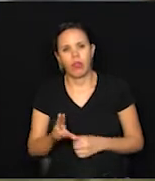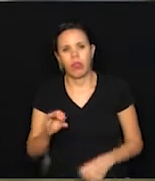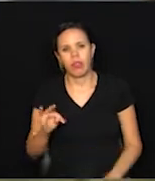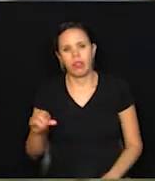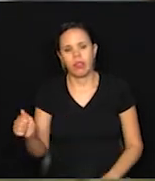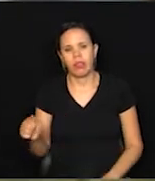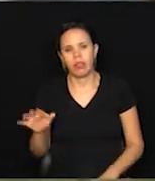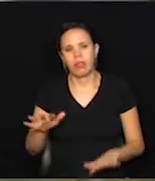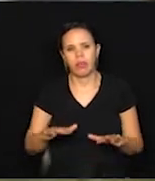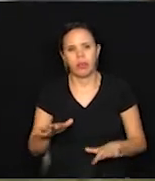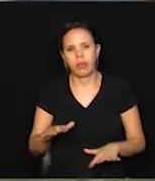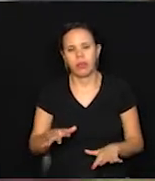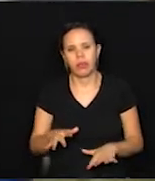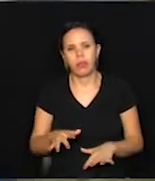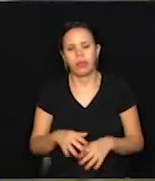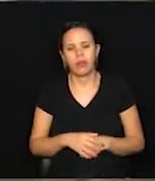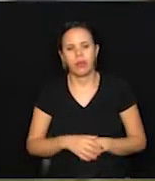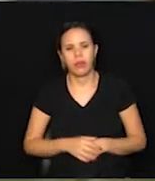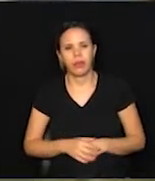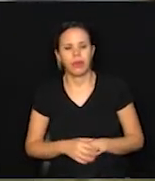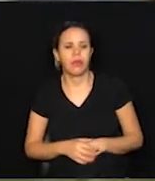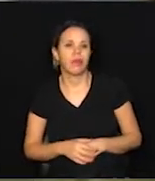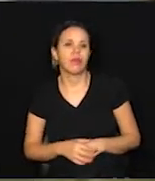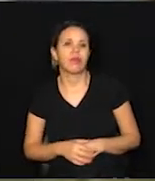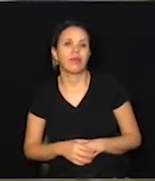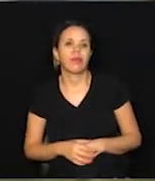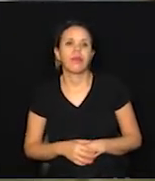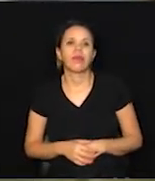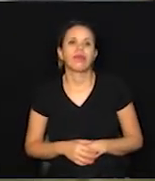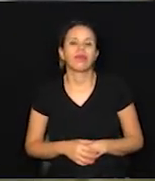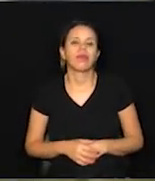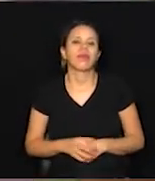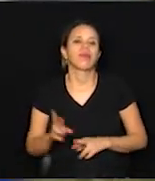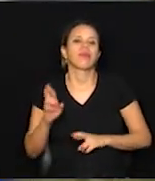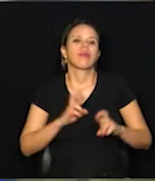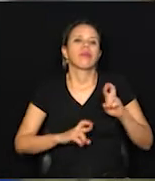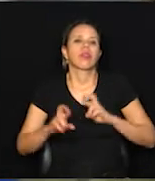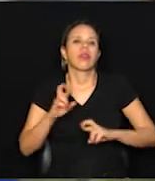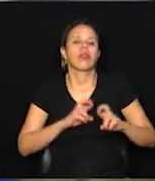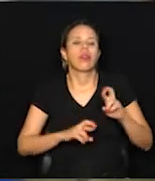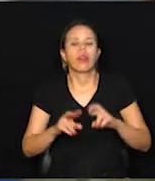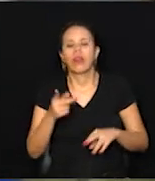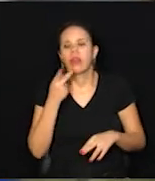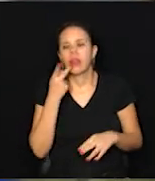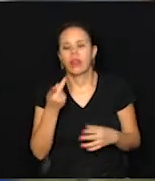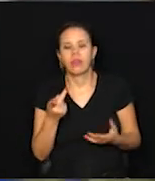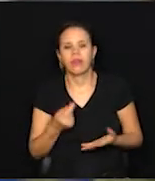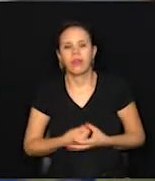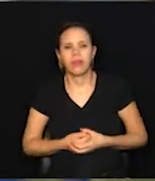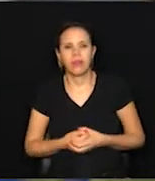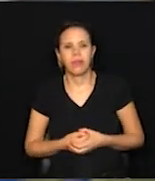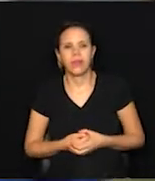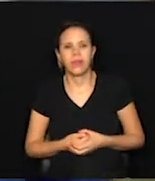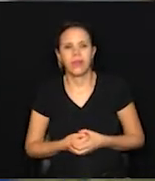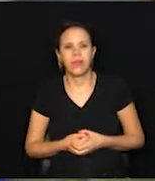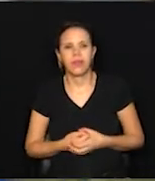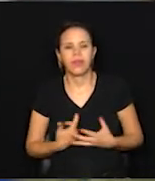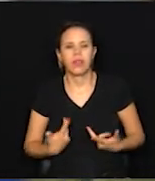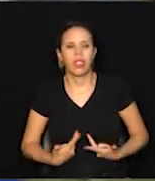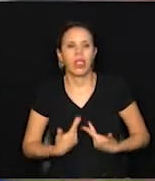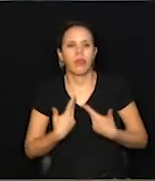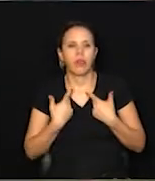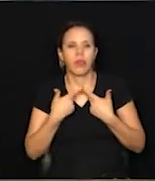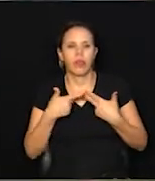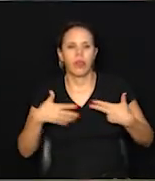mas comentário do doutor Sérgio, por favor, sobre os exames. O senhor chegou a comentar as cirurgias